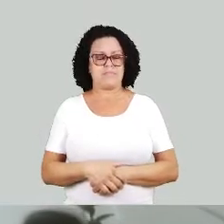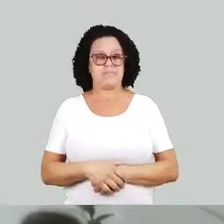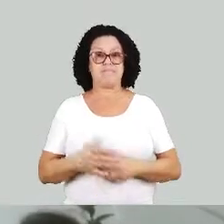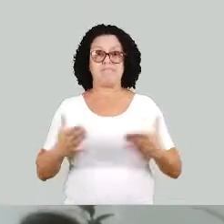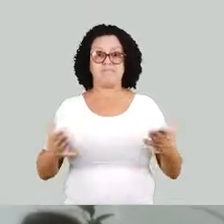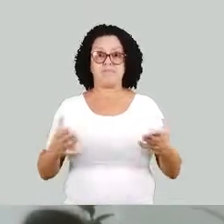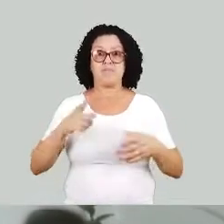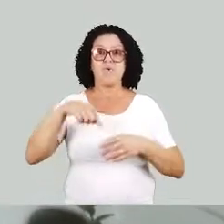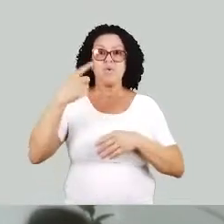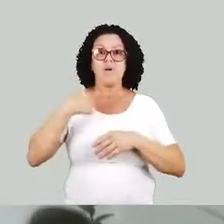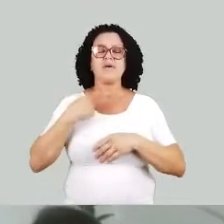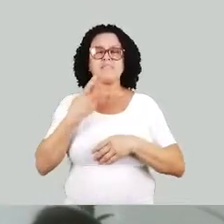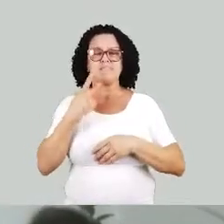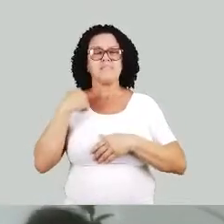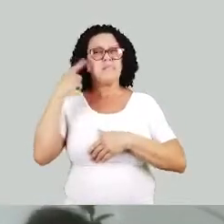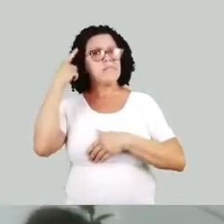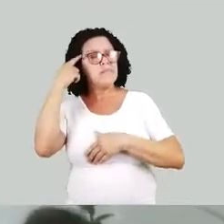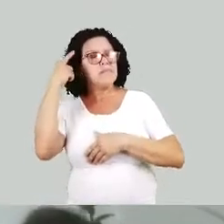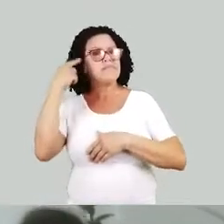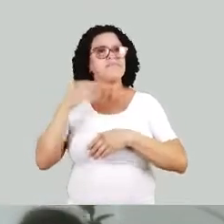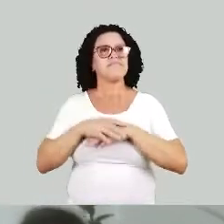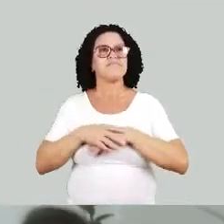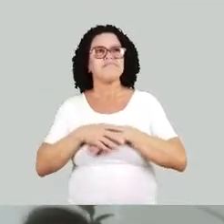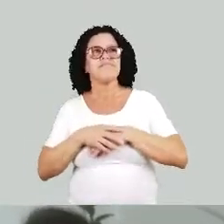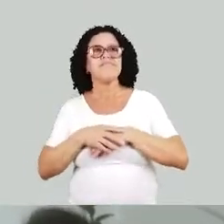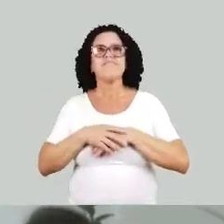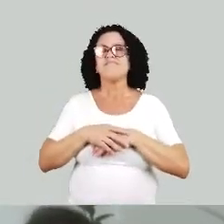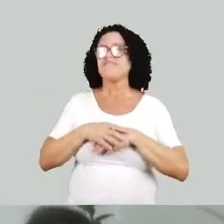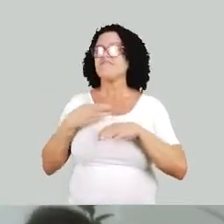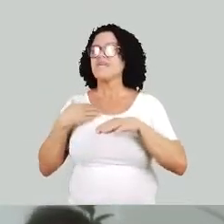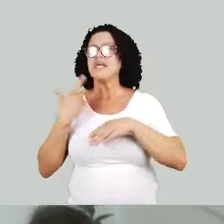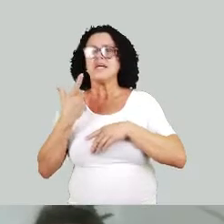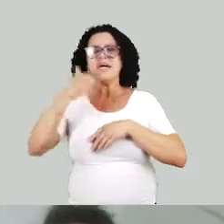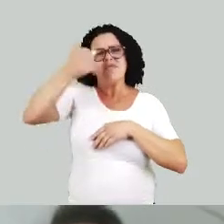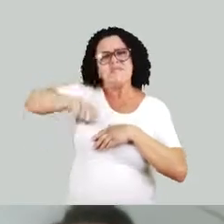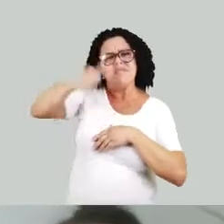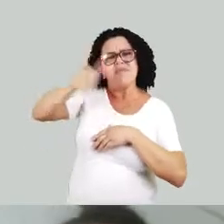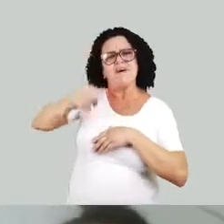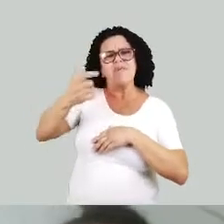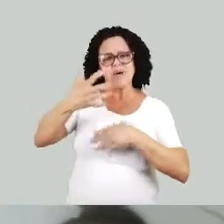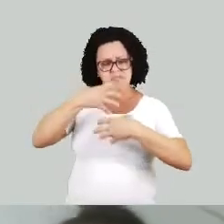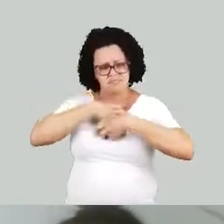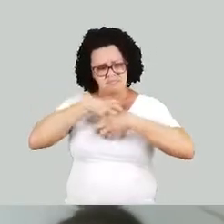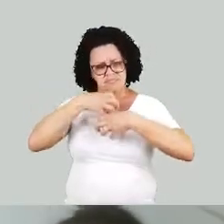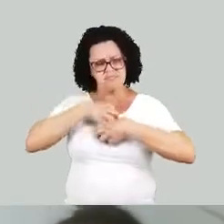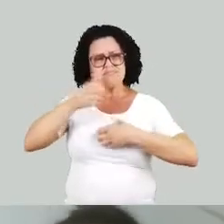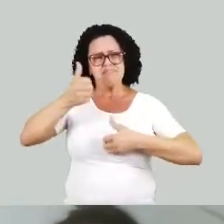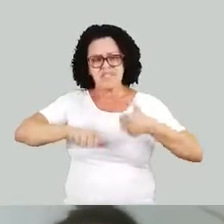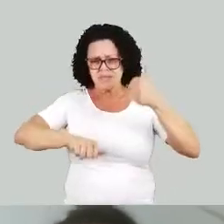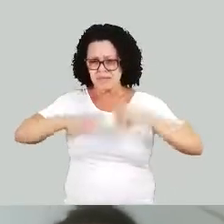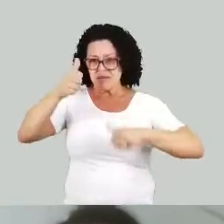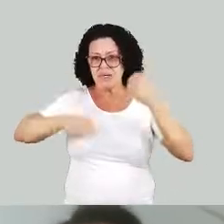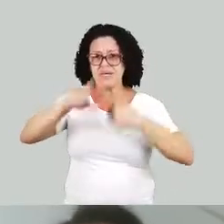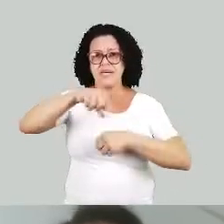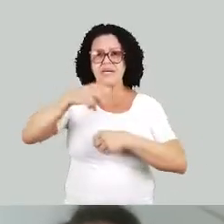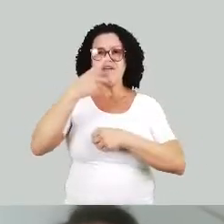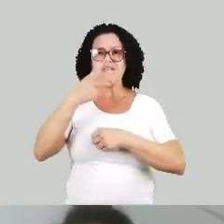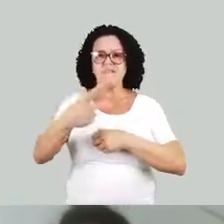E aí, quando a gente entra nessa seara, né, avaliar todos esses sentimentos